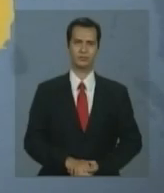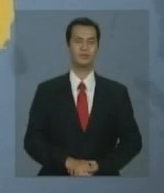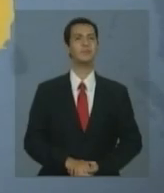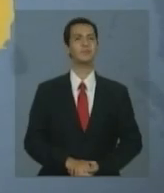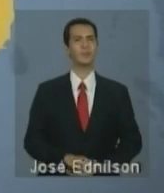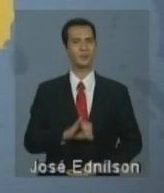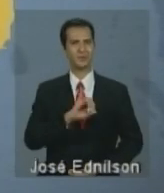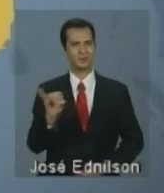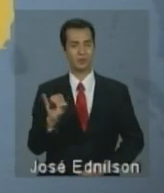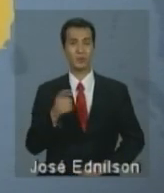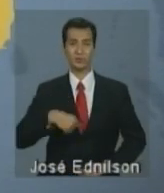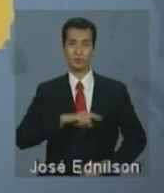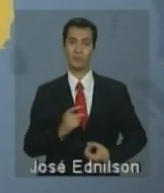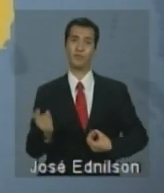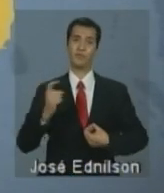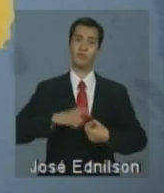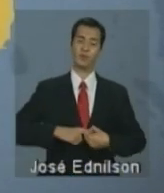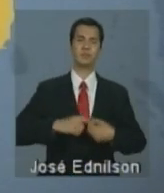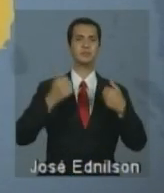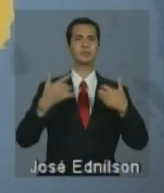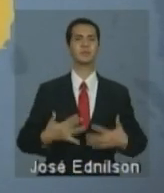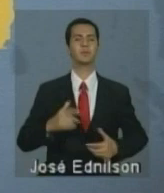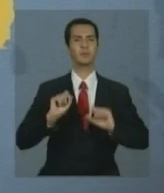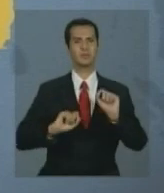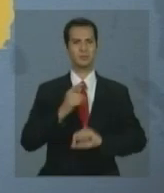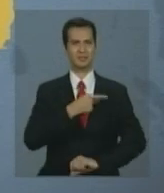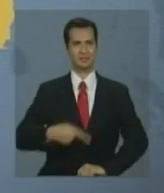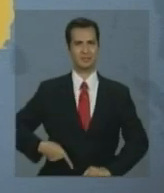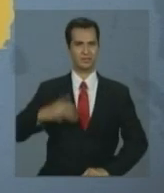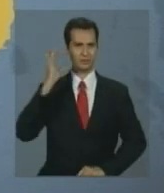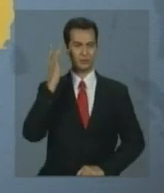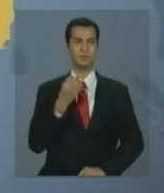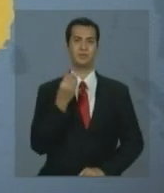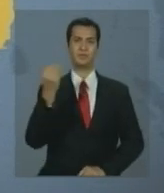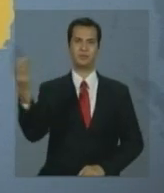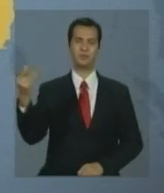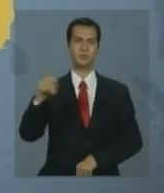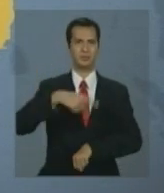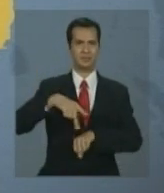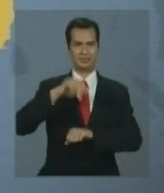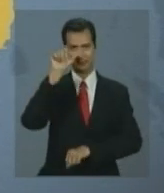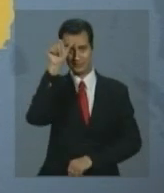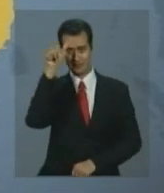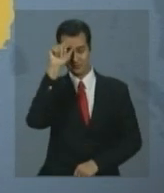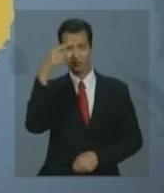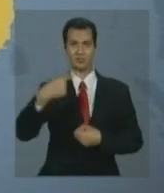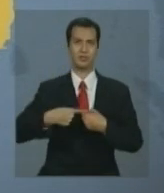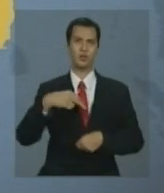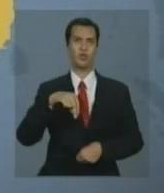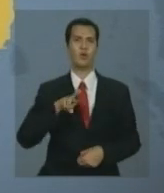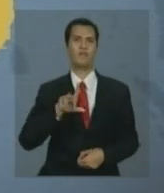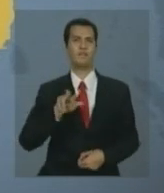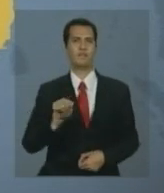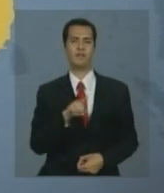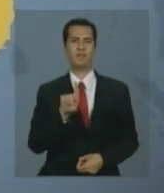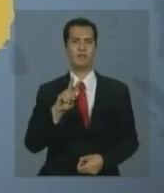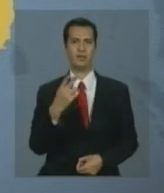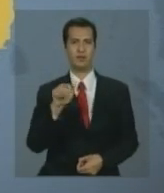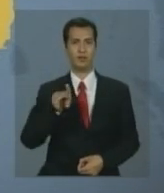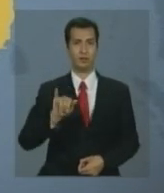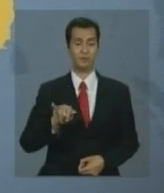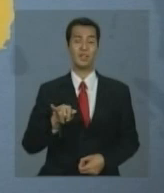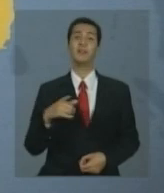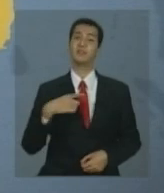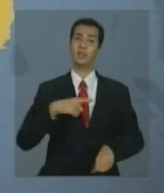Olá, voltamos a falar sobre a viagem da presidenta Dilma Rousseff a Nova Delhi. Considerando a diferença de fuso horário, na